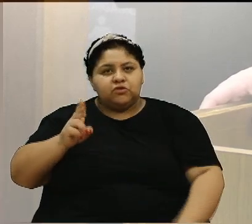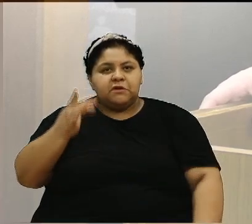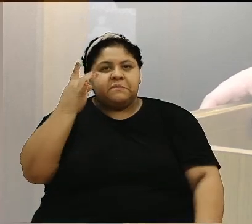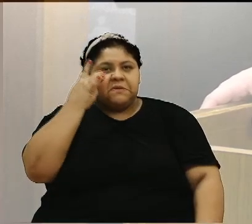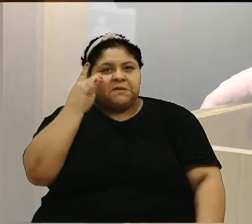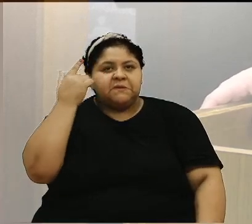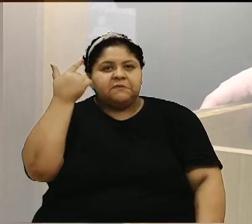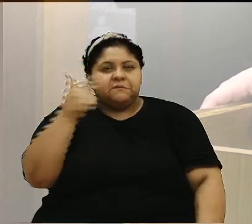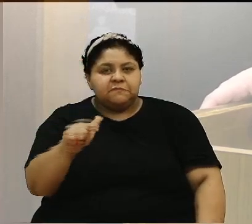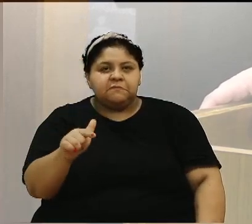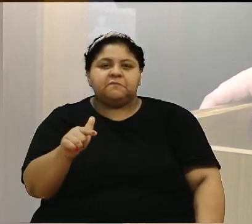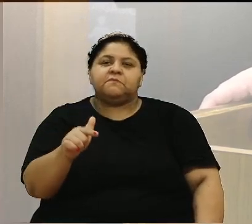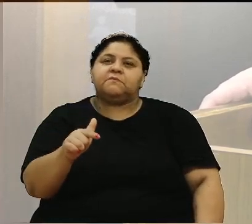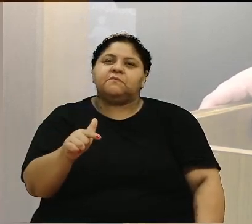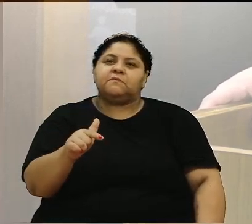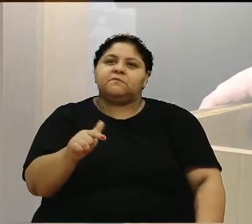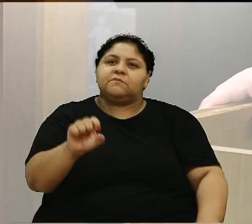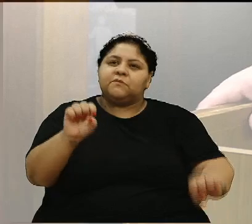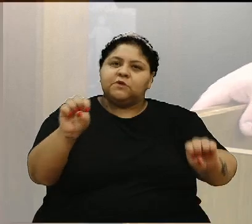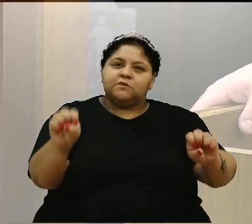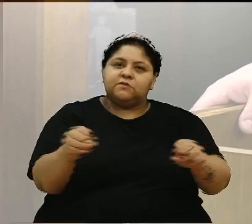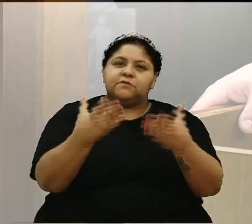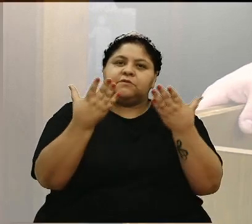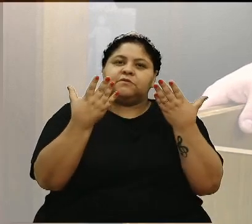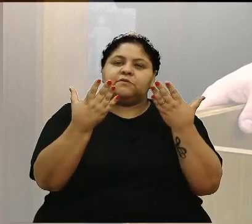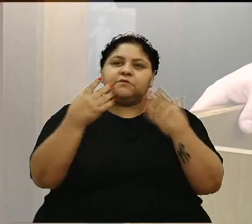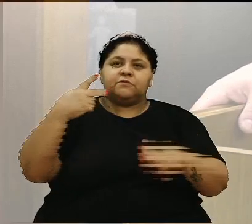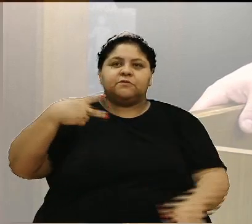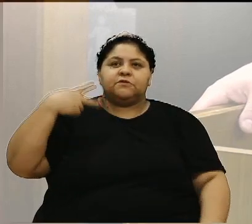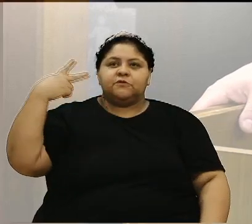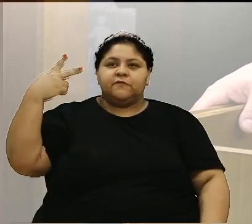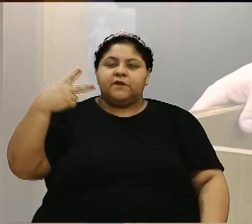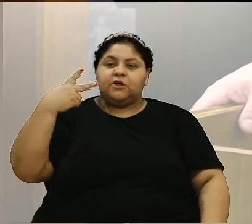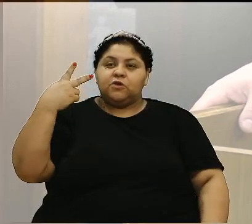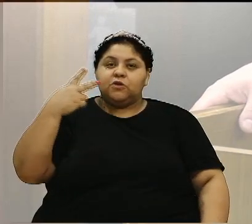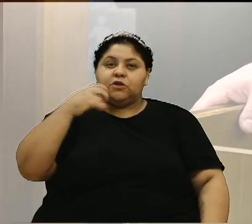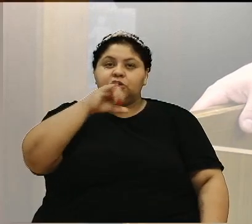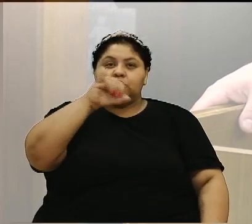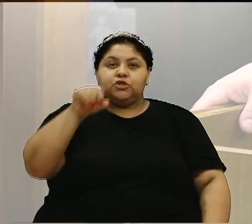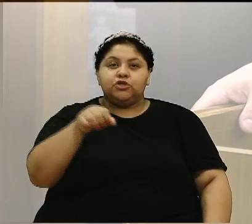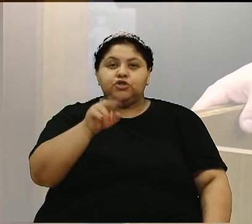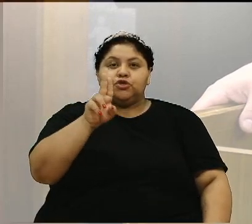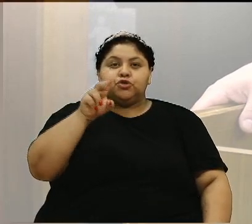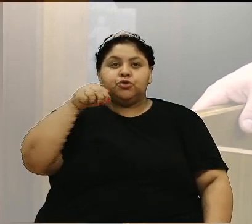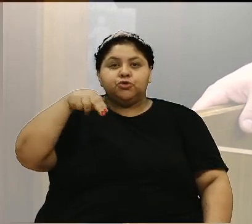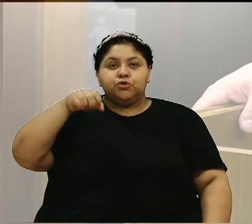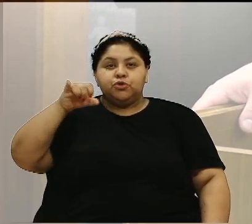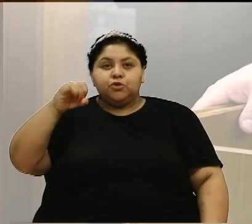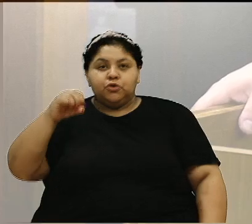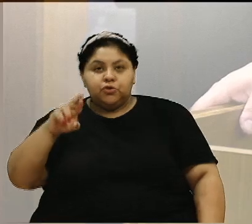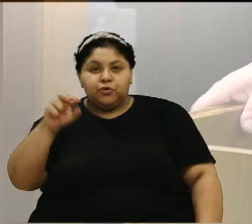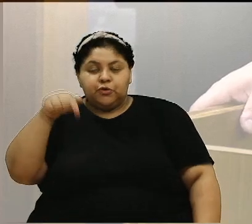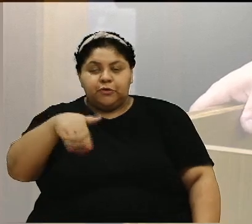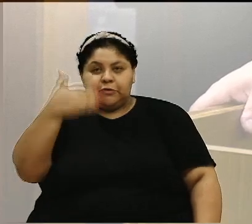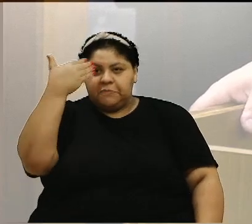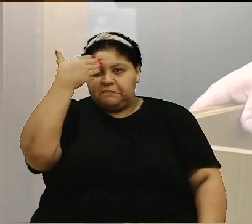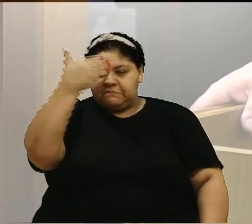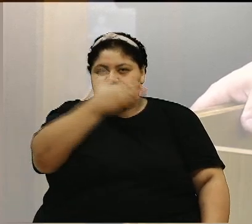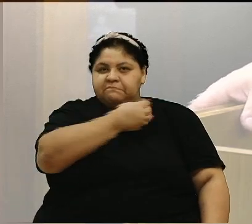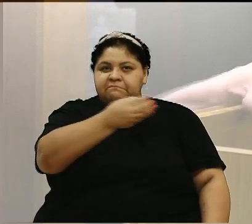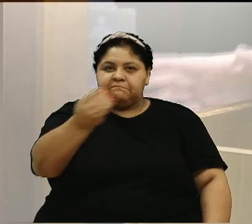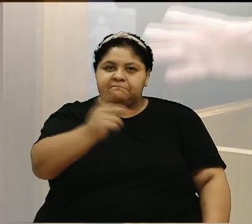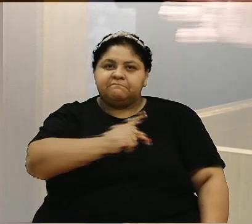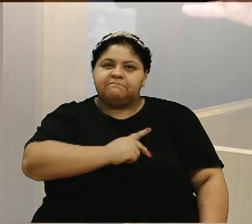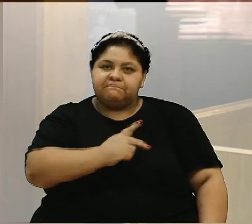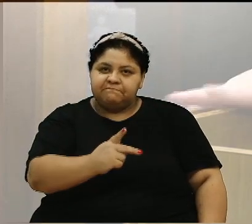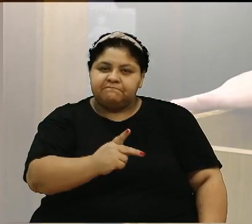novamente no evento dos vereadores juniores. E aqui eu agradeço imensamente,